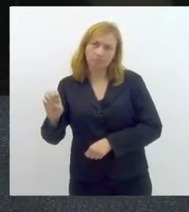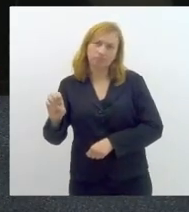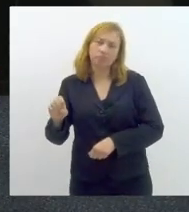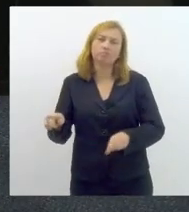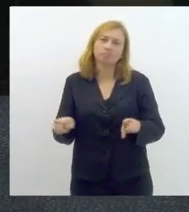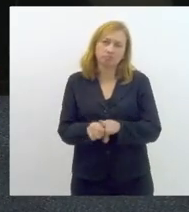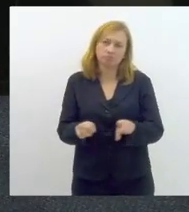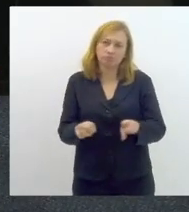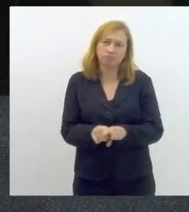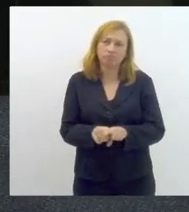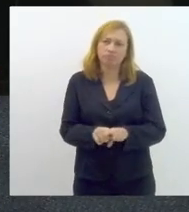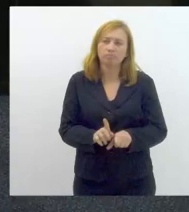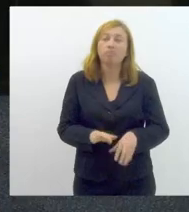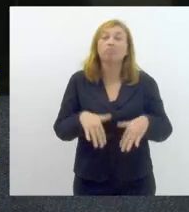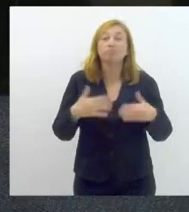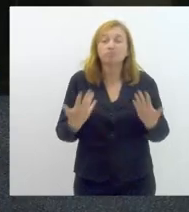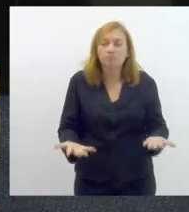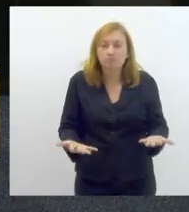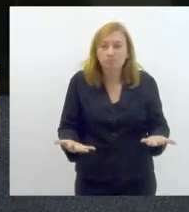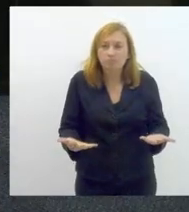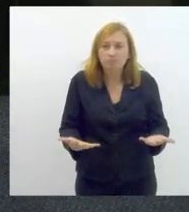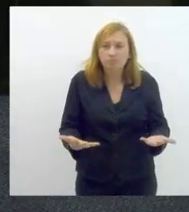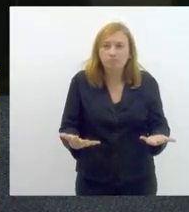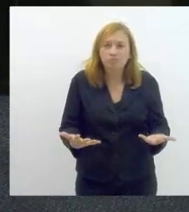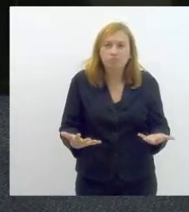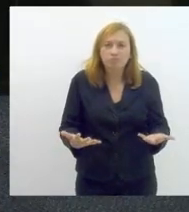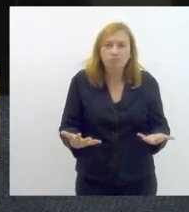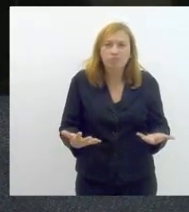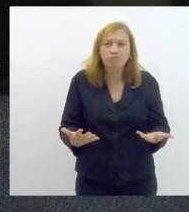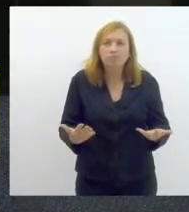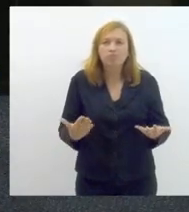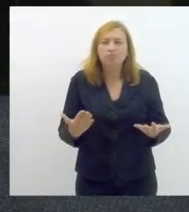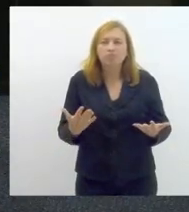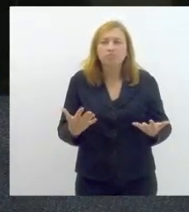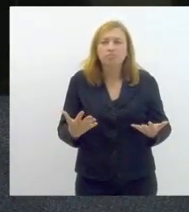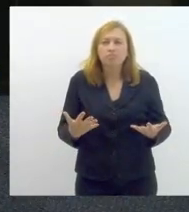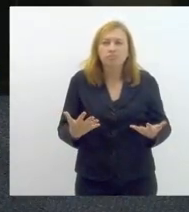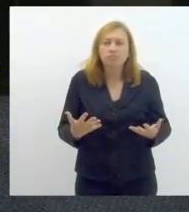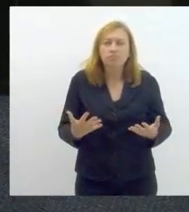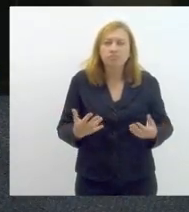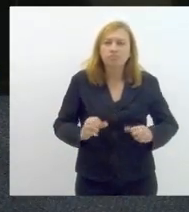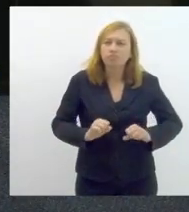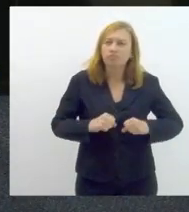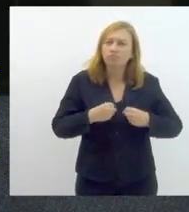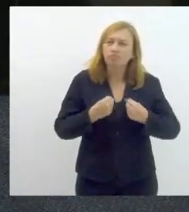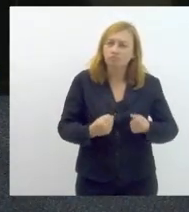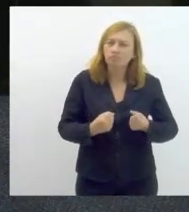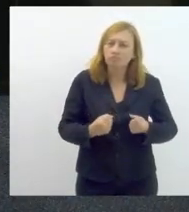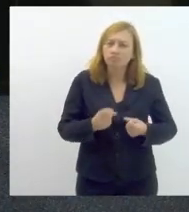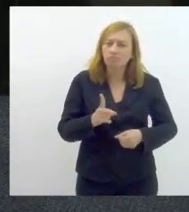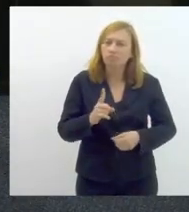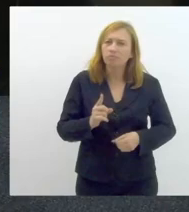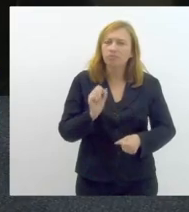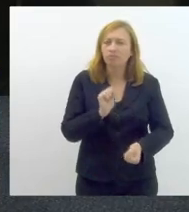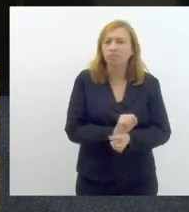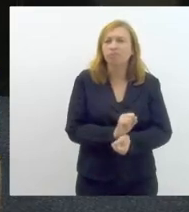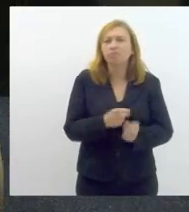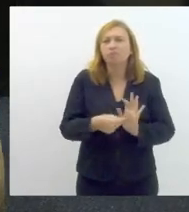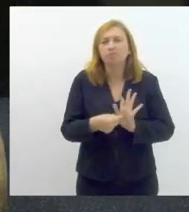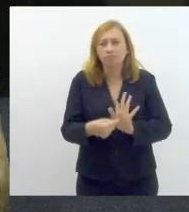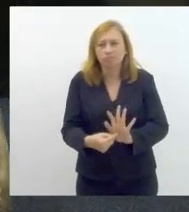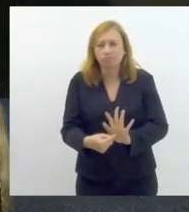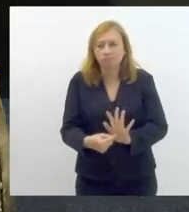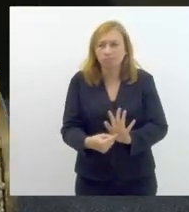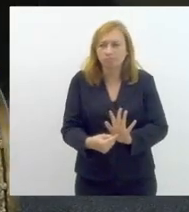também. Então isso nós temos que levar embora, levar isso adiante e não parar. E mostrar